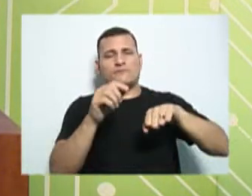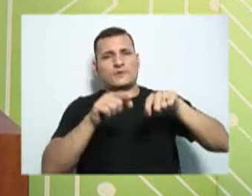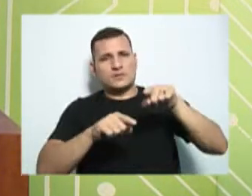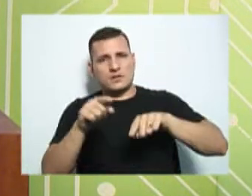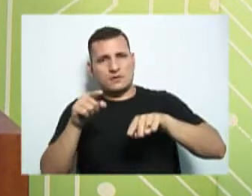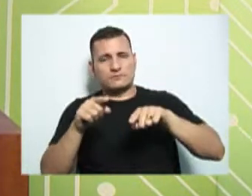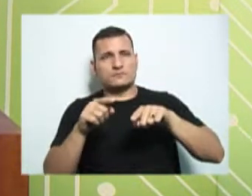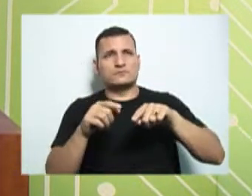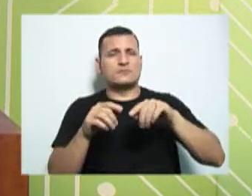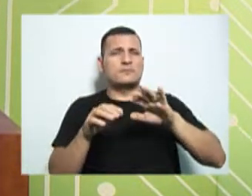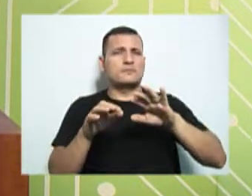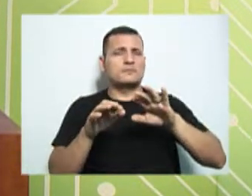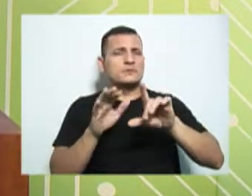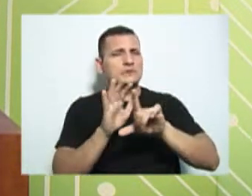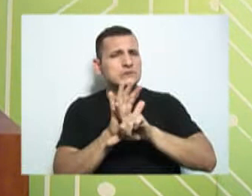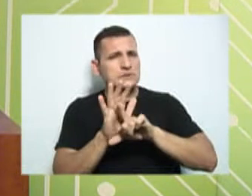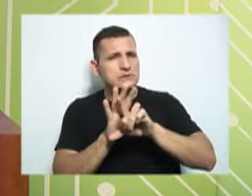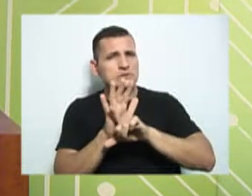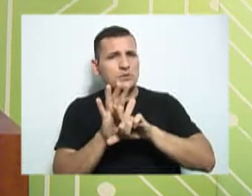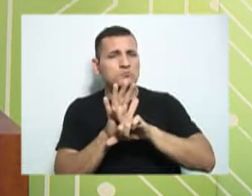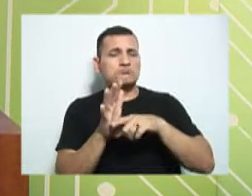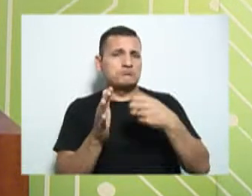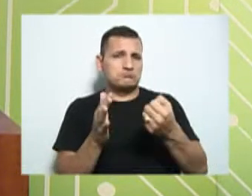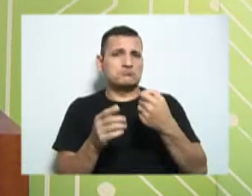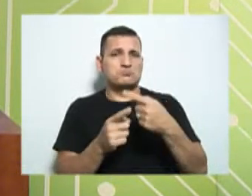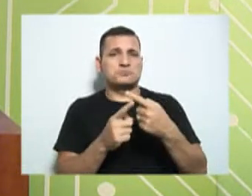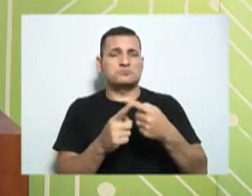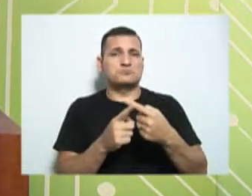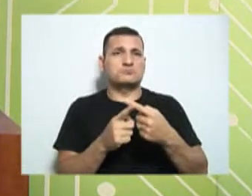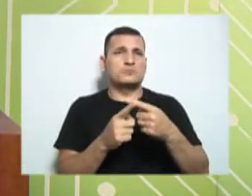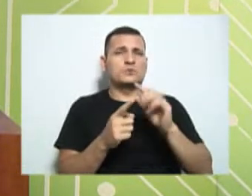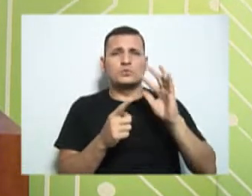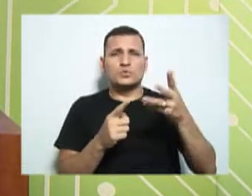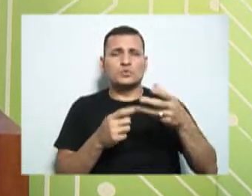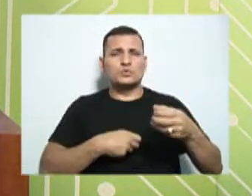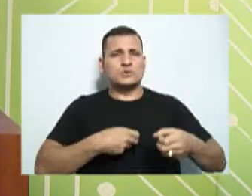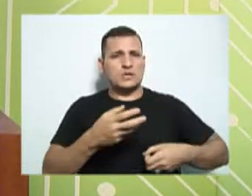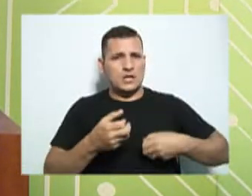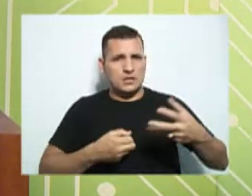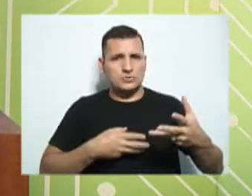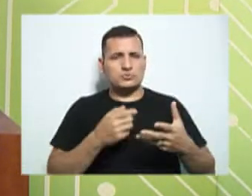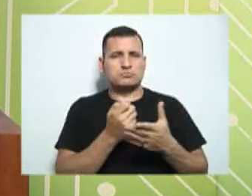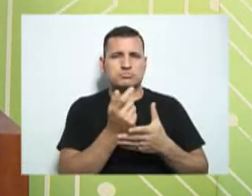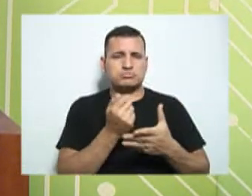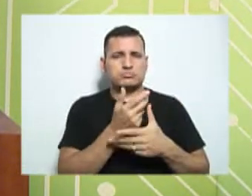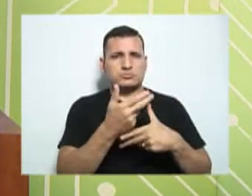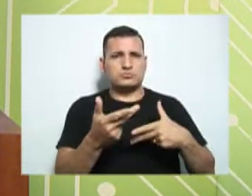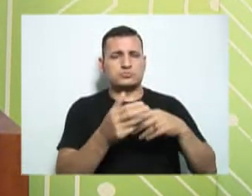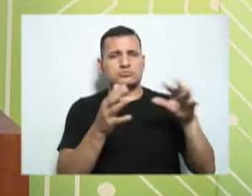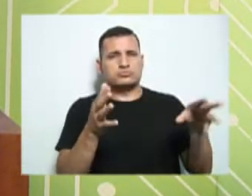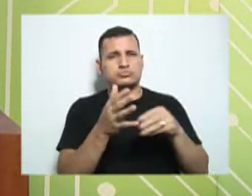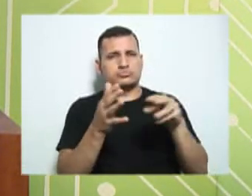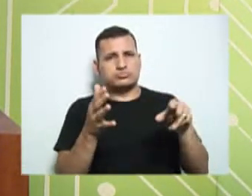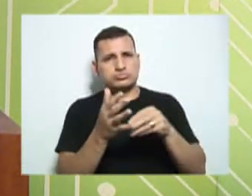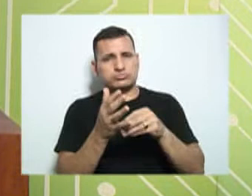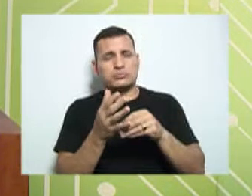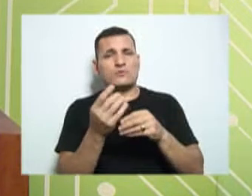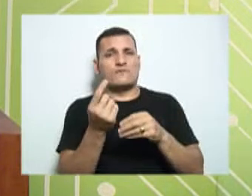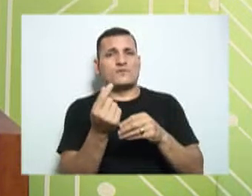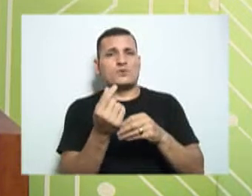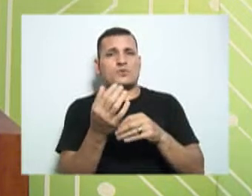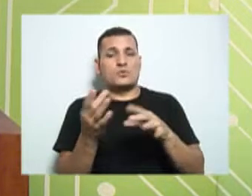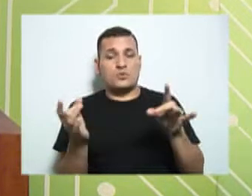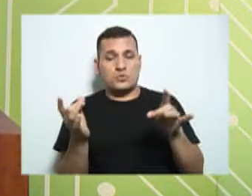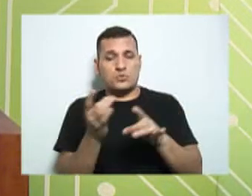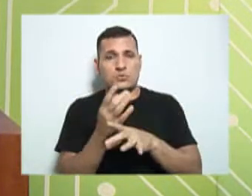é aceito pela legislação justamente por isso. É agregado todo tipo de custo e despesa para assim, no valor líquido, ser tirado o